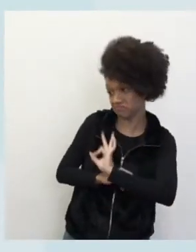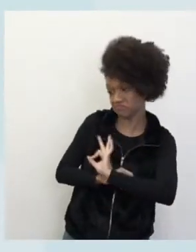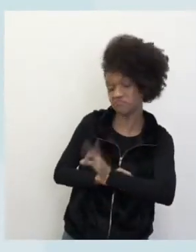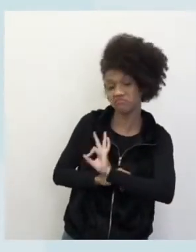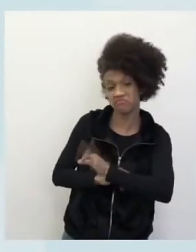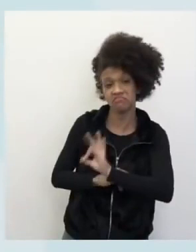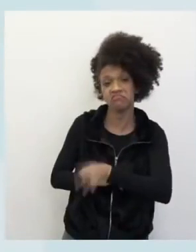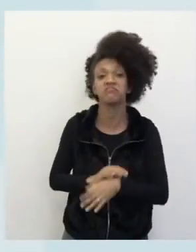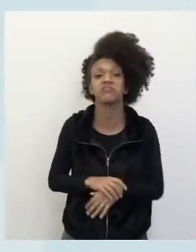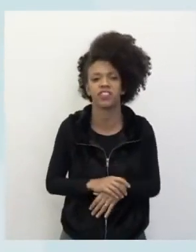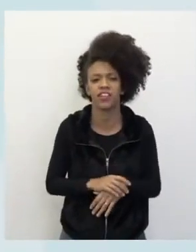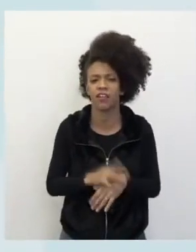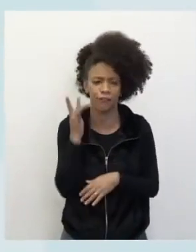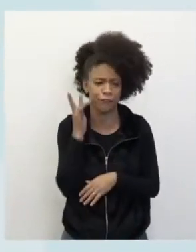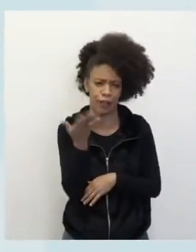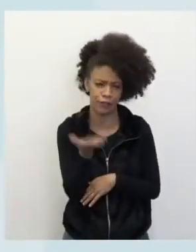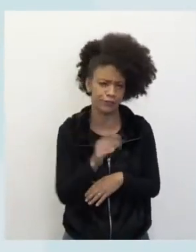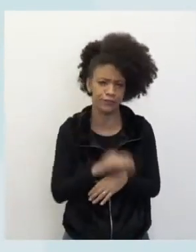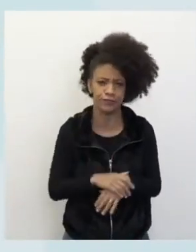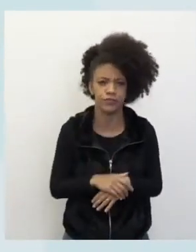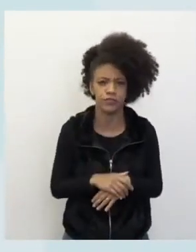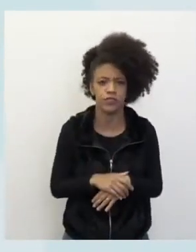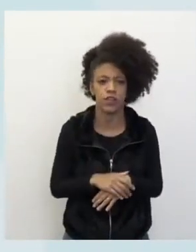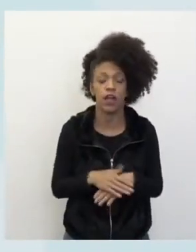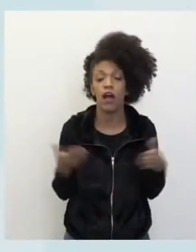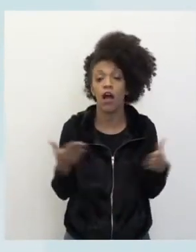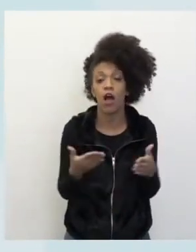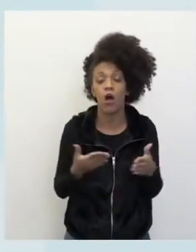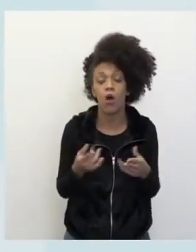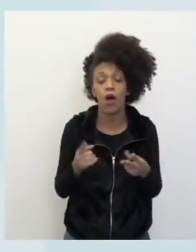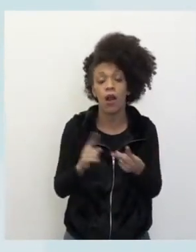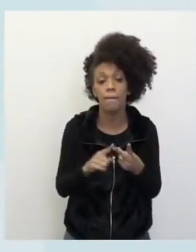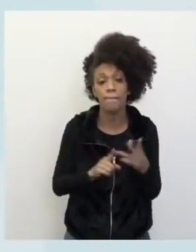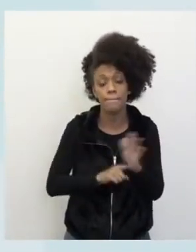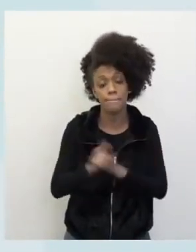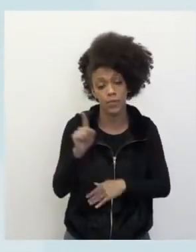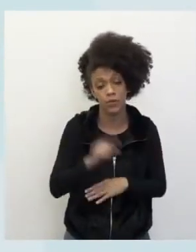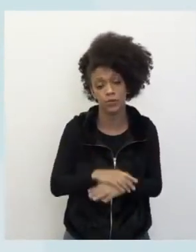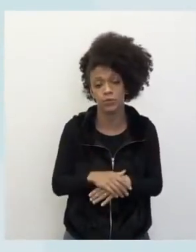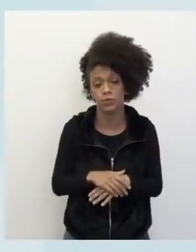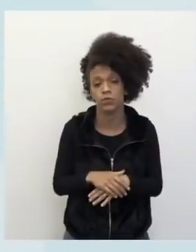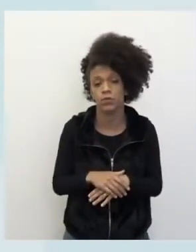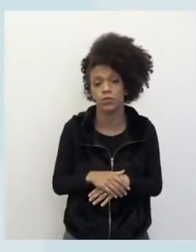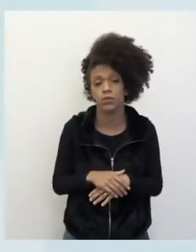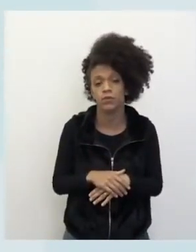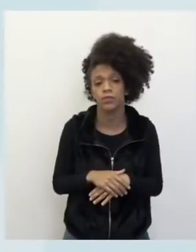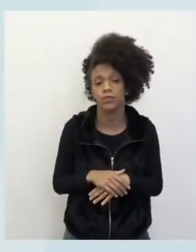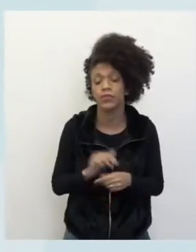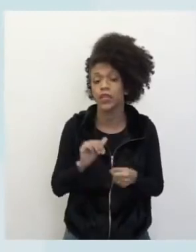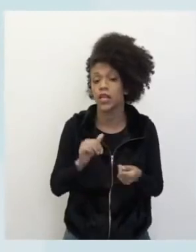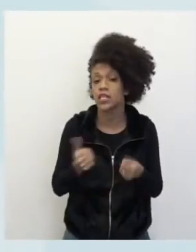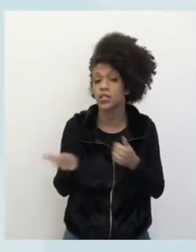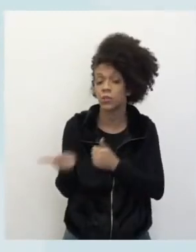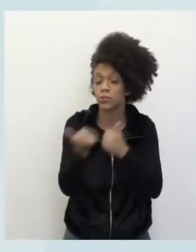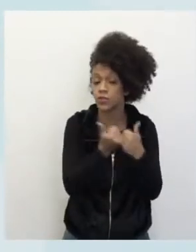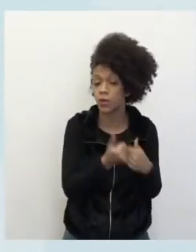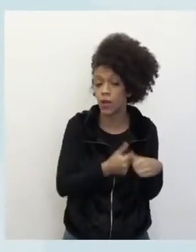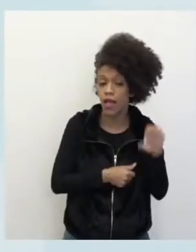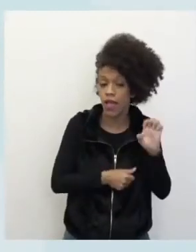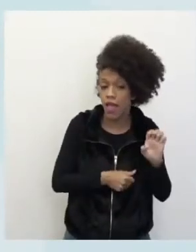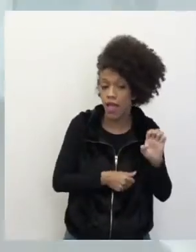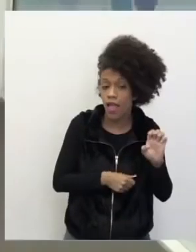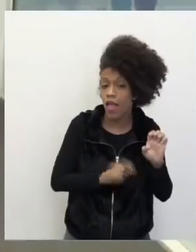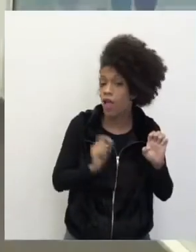essa daí isso. Tá fácil, gente, ó. Agora a segunda pergunta. Se substituirmos essa palavra pela conjunção e, fica... E aí, o que